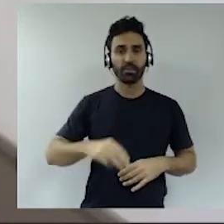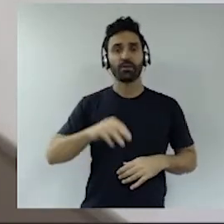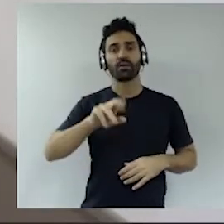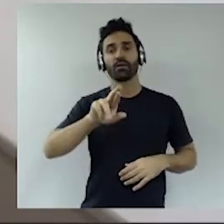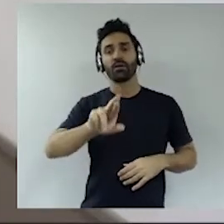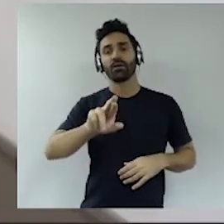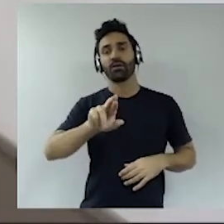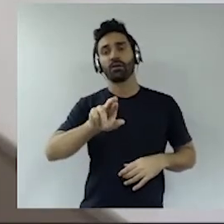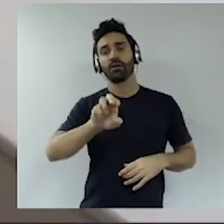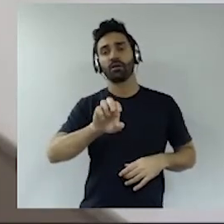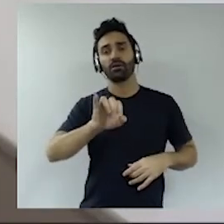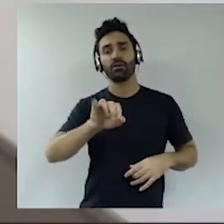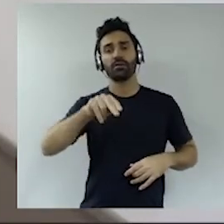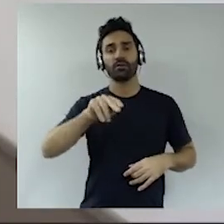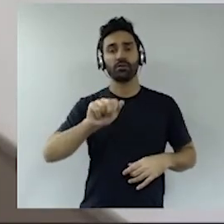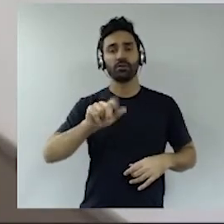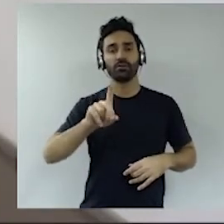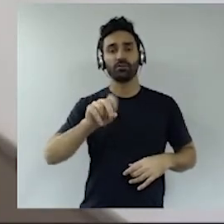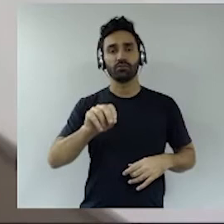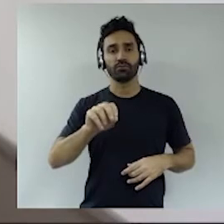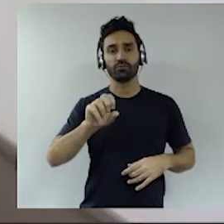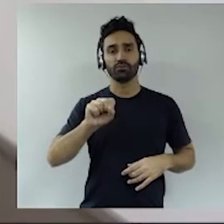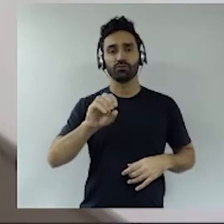Soares da Fonseca.